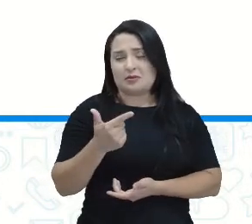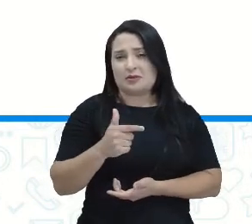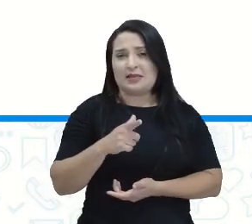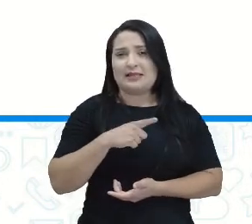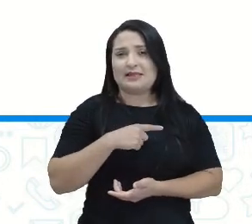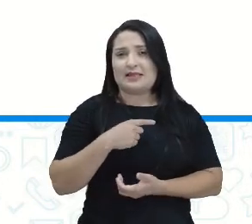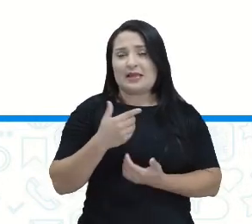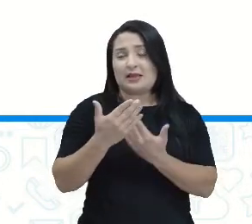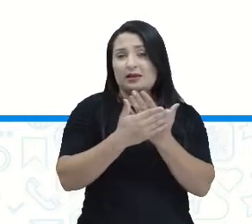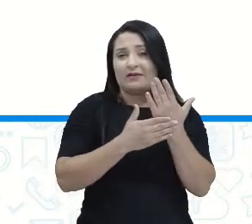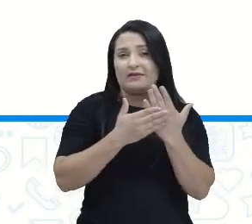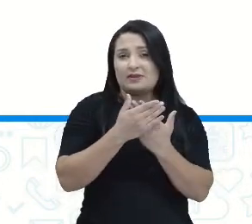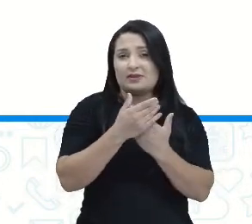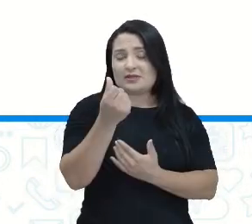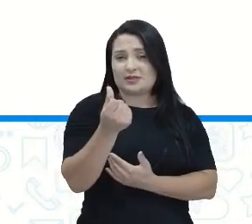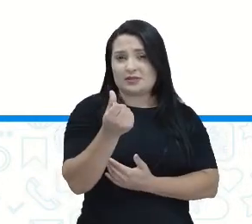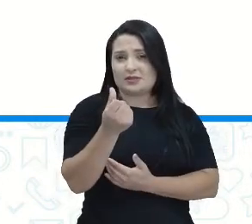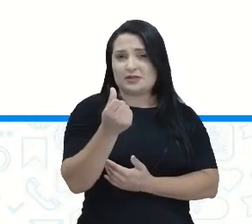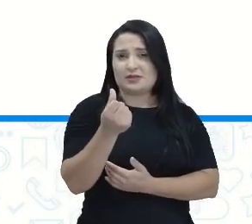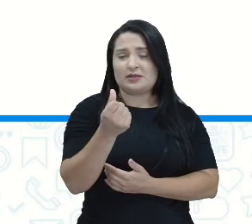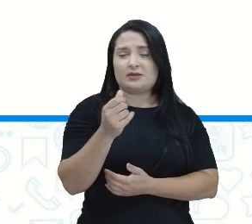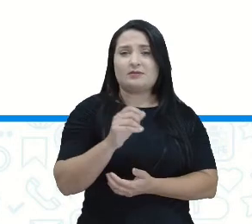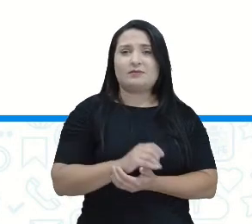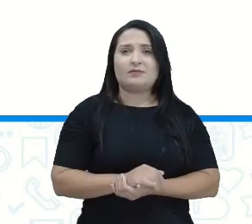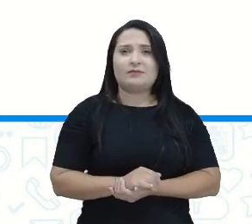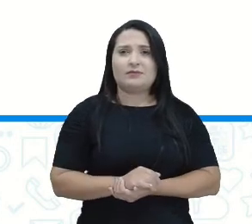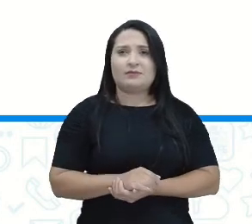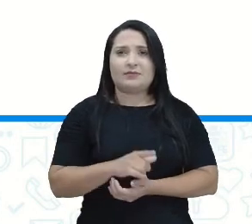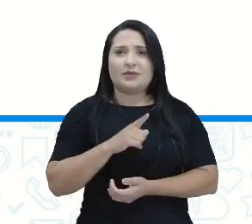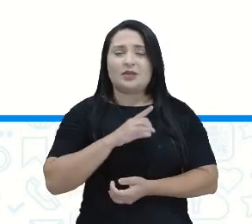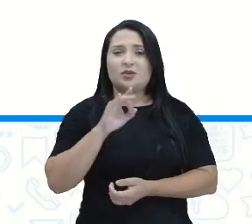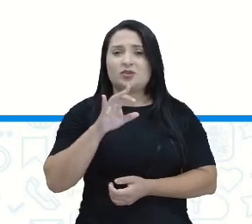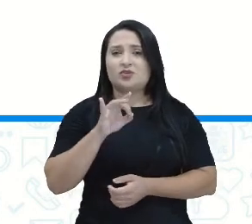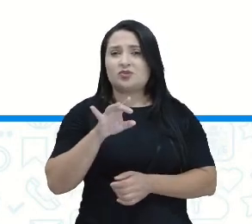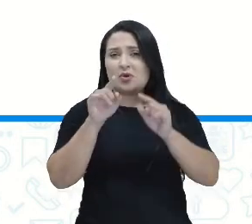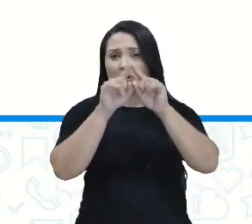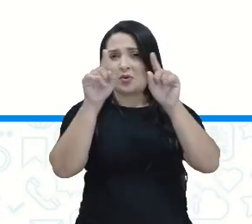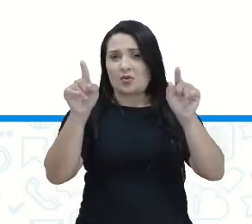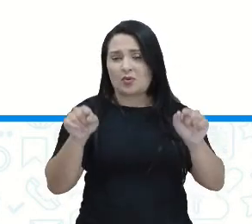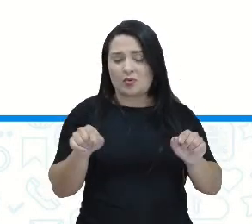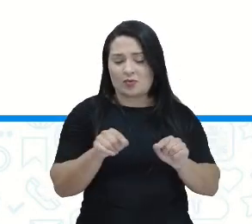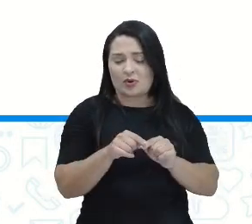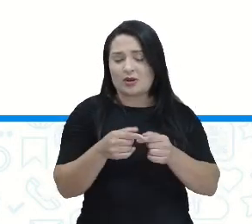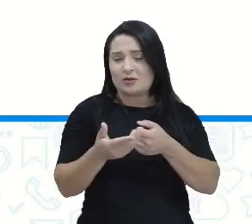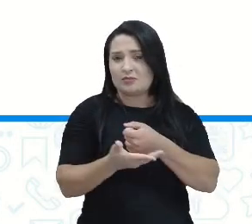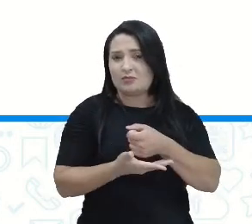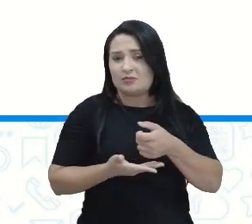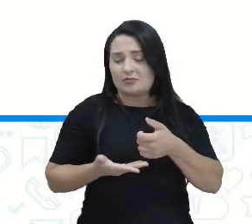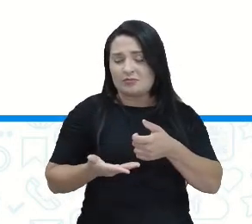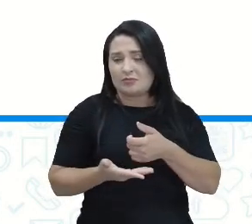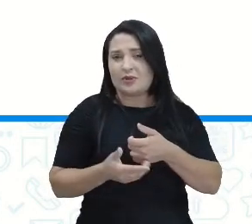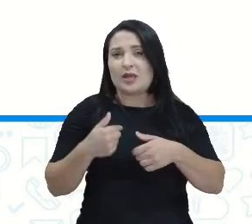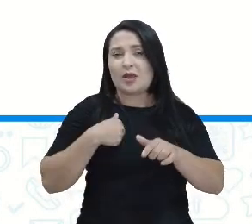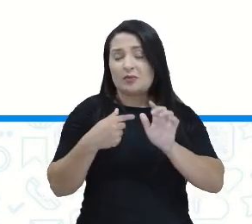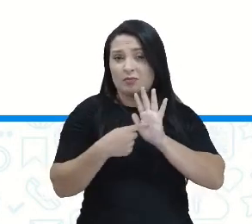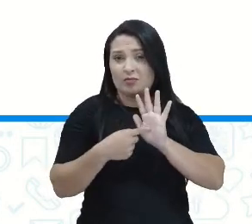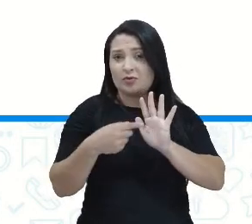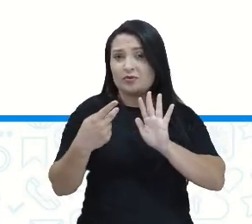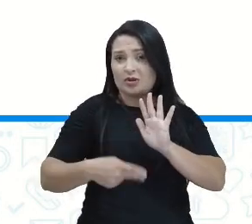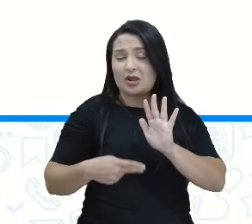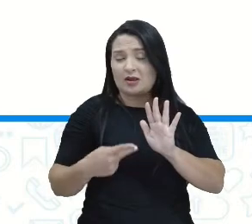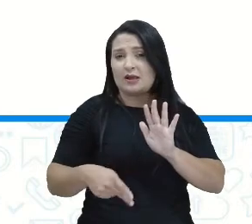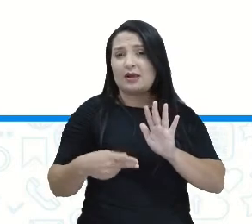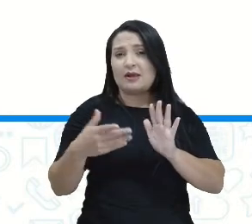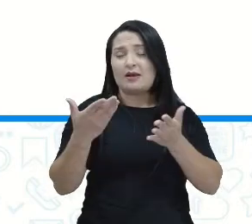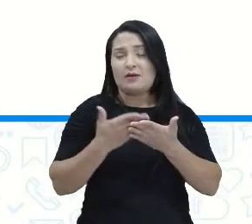sou formada apenas pela figura plana quadrado. Eu apresentei essa figura aqui na aula